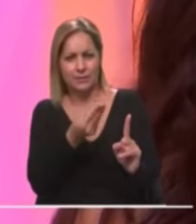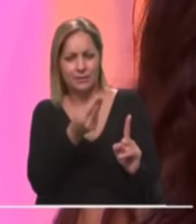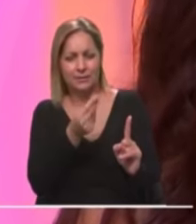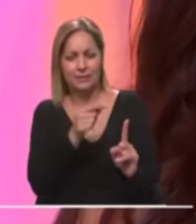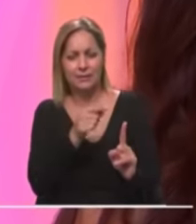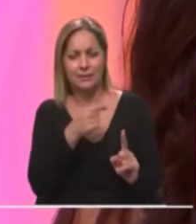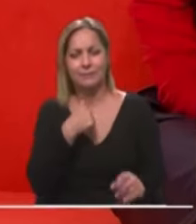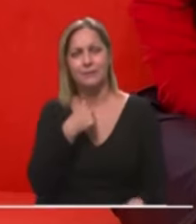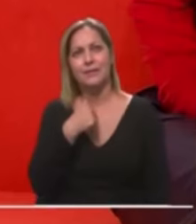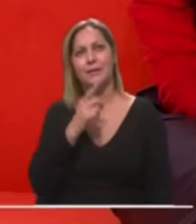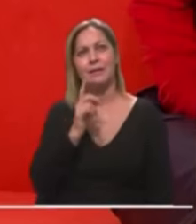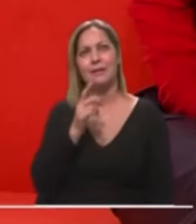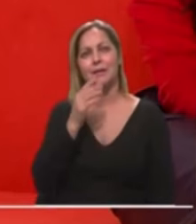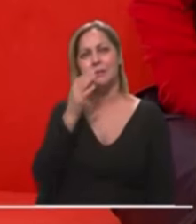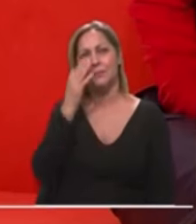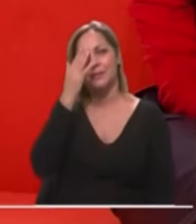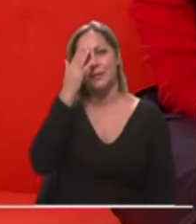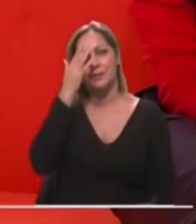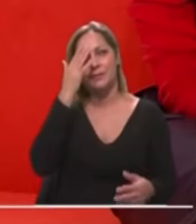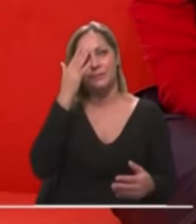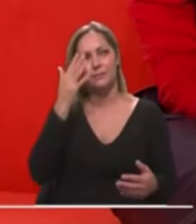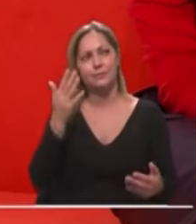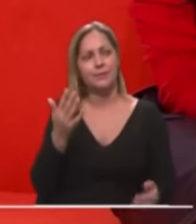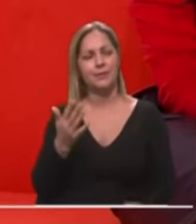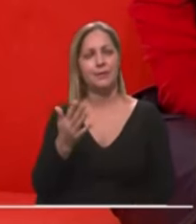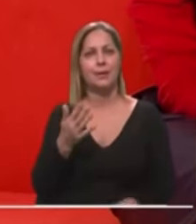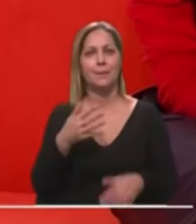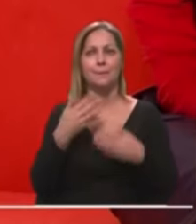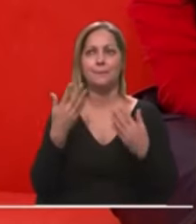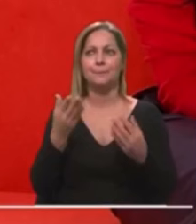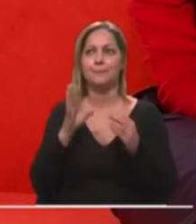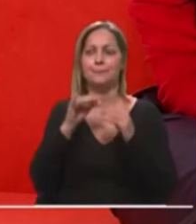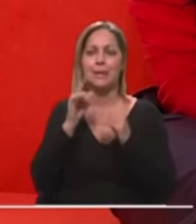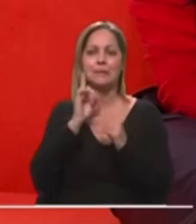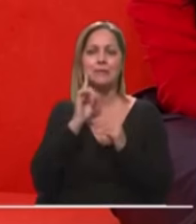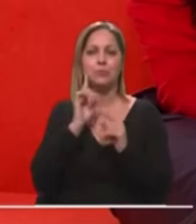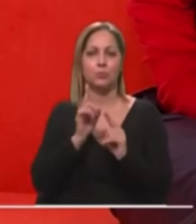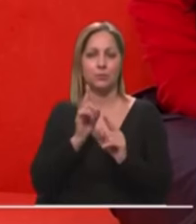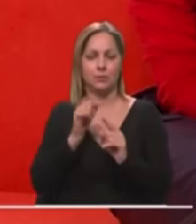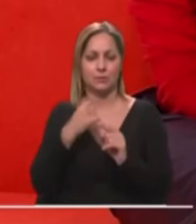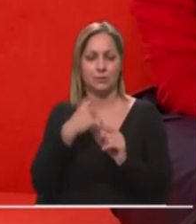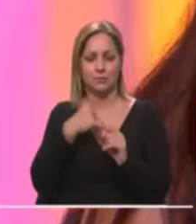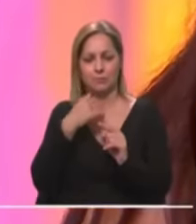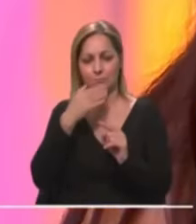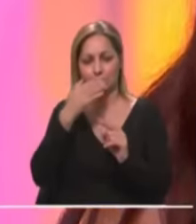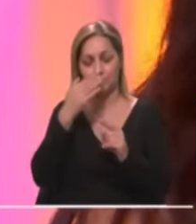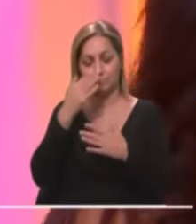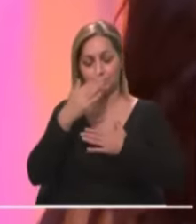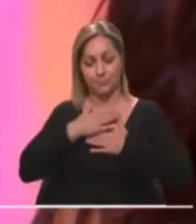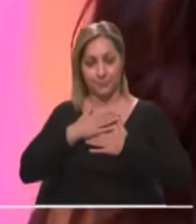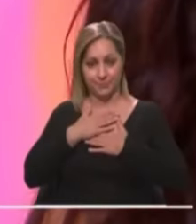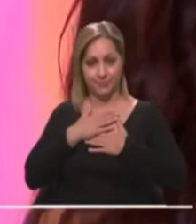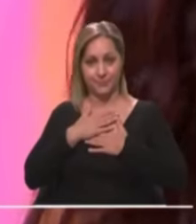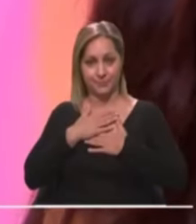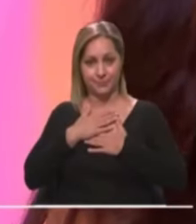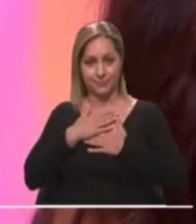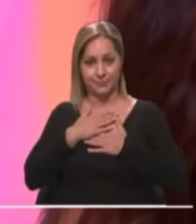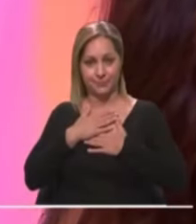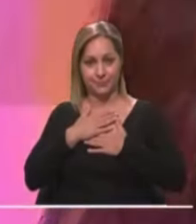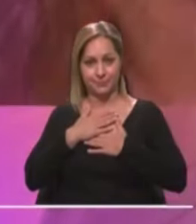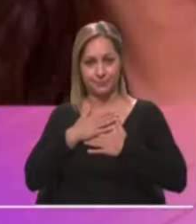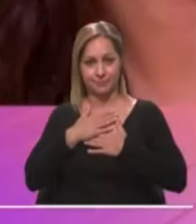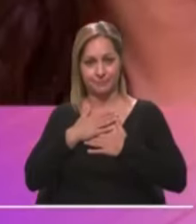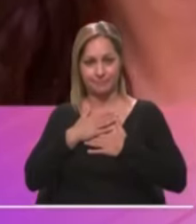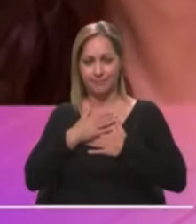esse é que eu acho que é o momento mais importante, é que no meu entender, pelo menos no meu caso, os sinais